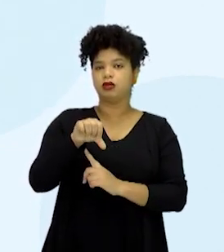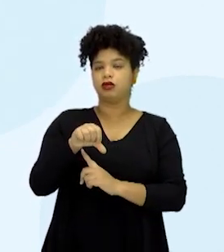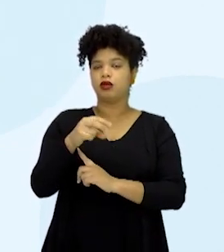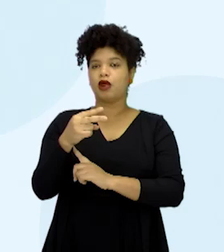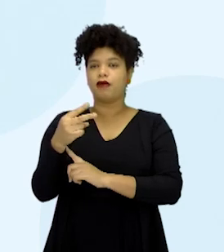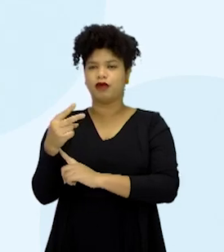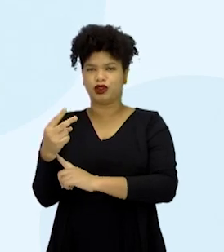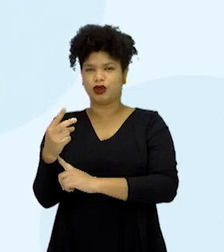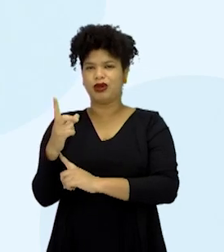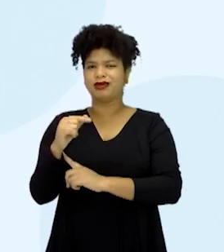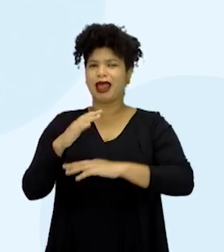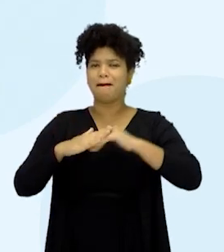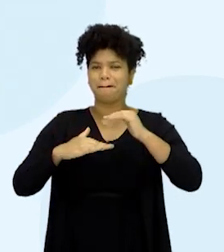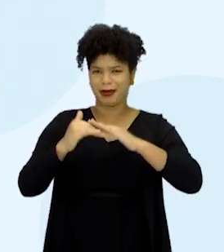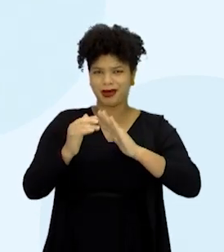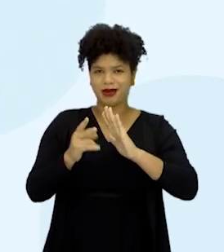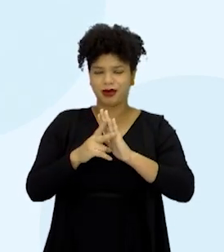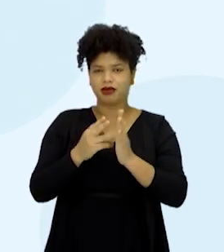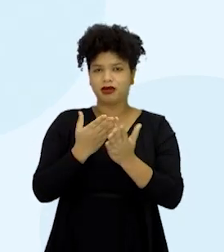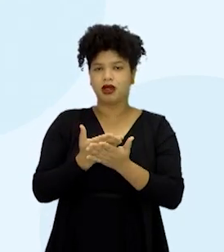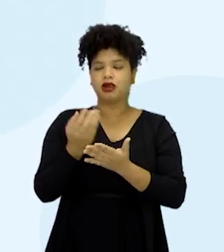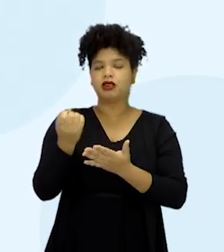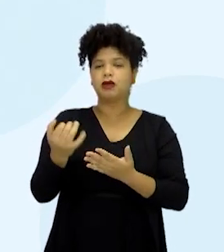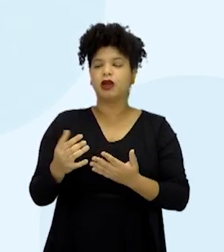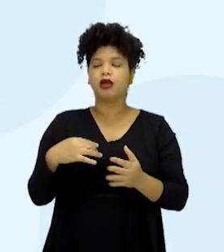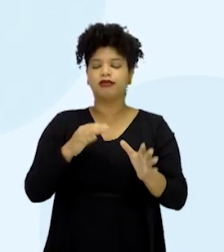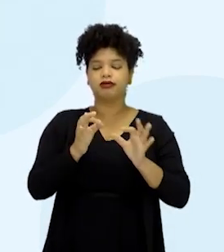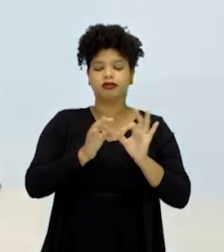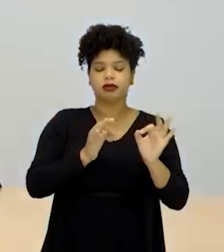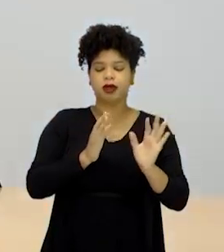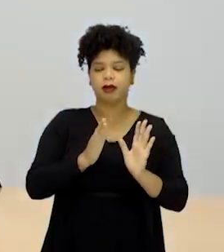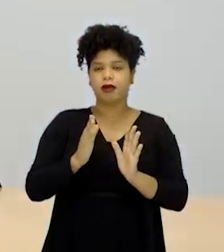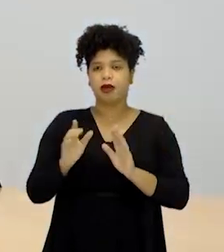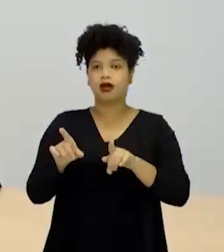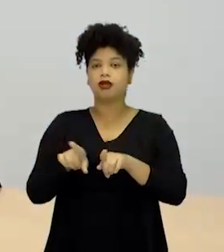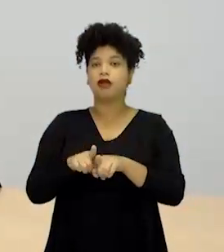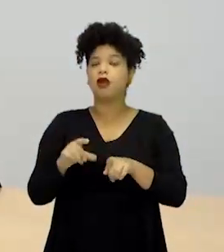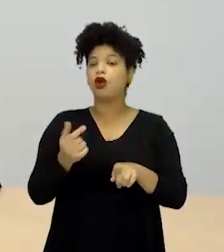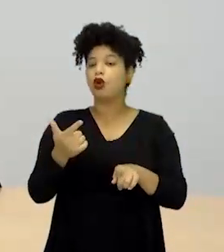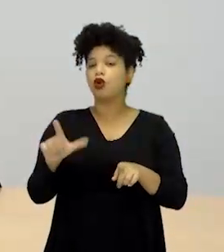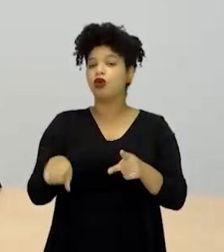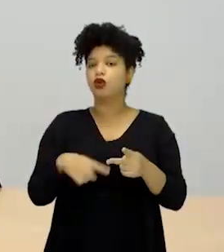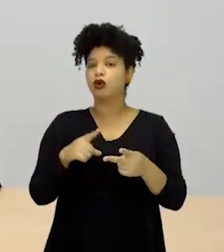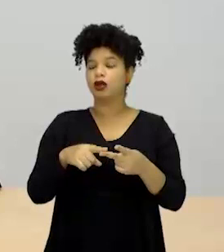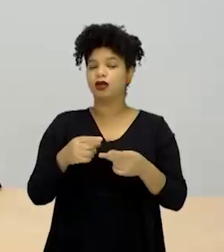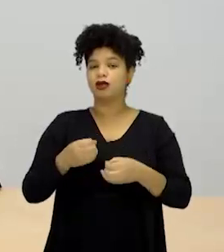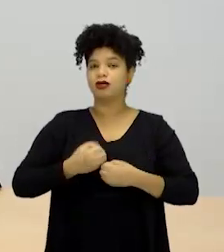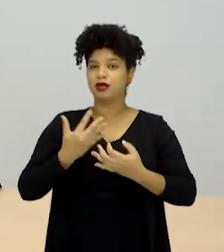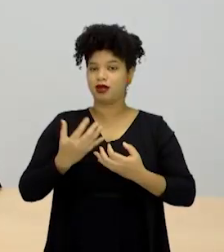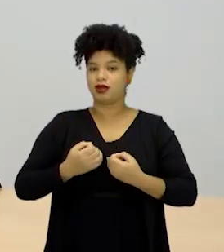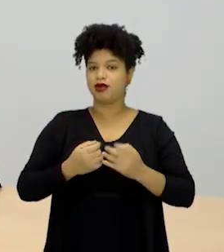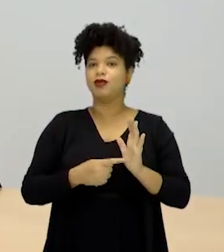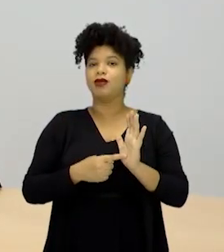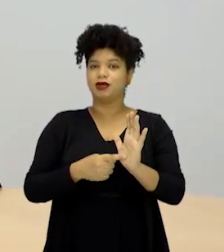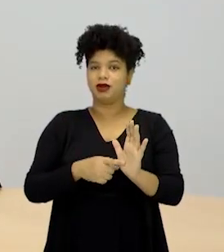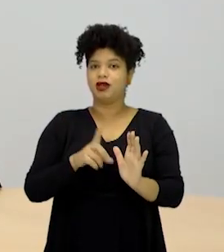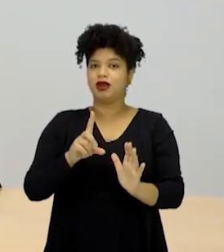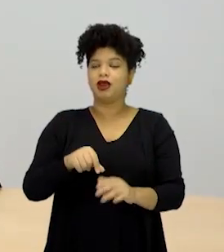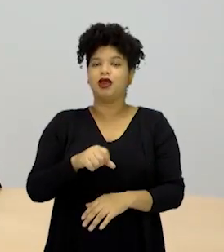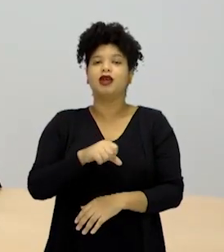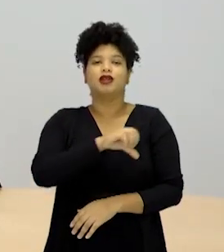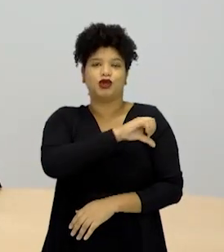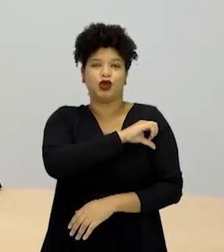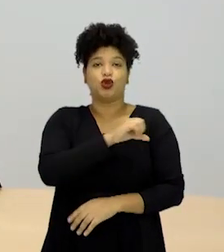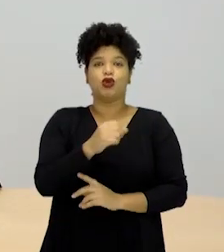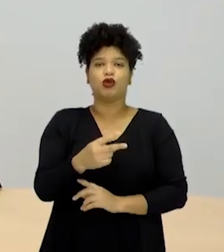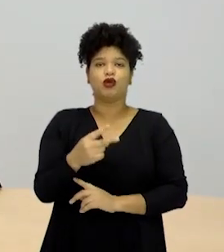planejar uma pesquisa e executar, né, e também apresentar os dados. A última habilidade, a habilidade do nono ano, essa 22, é